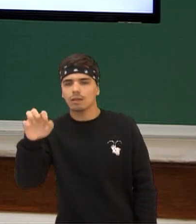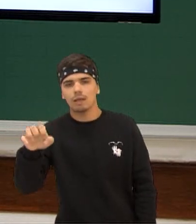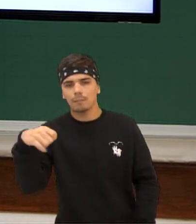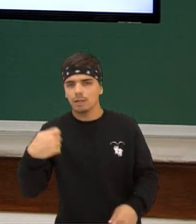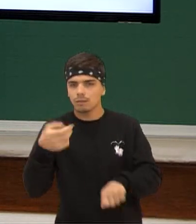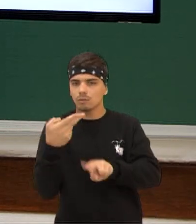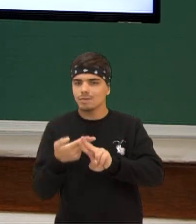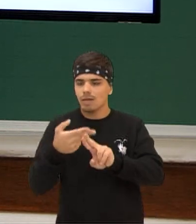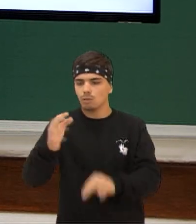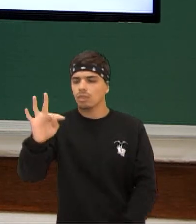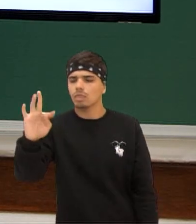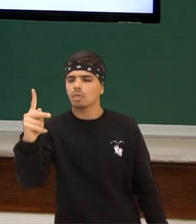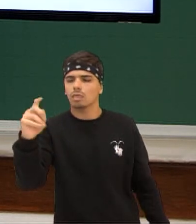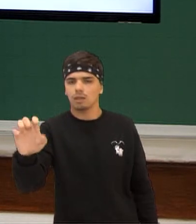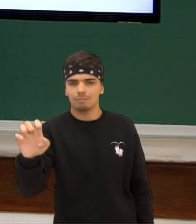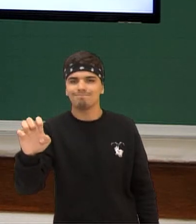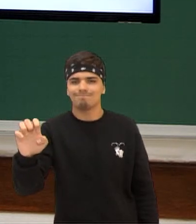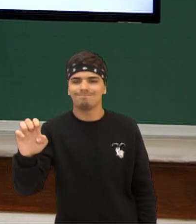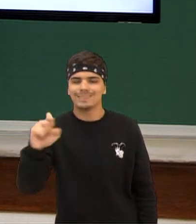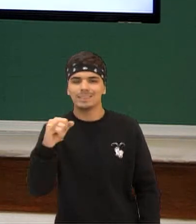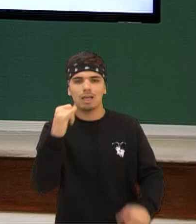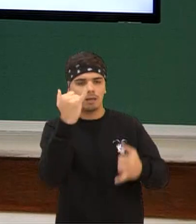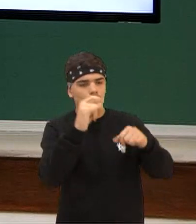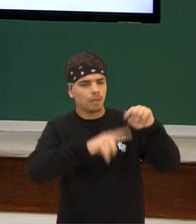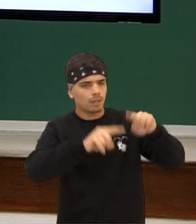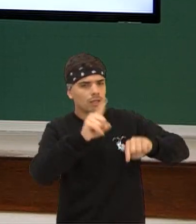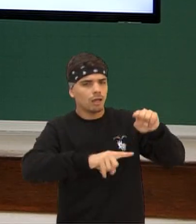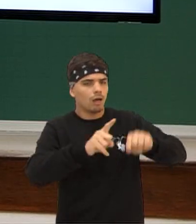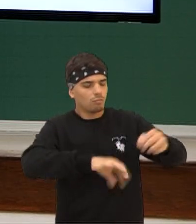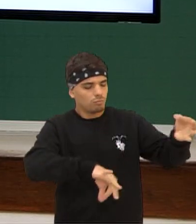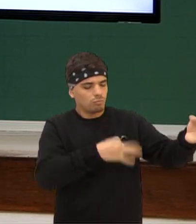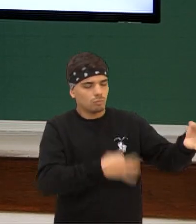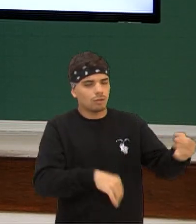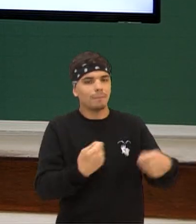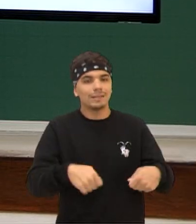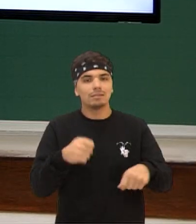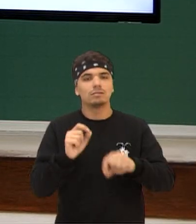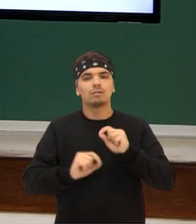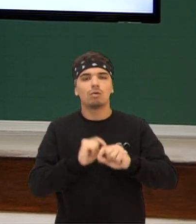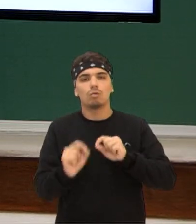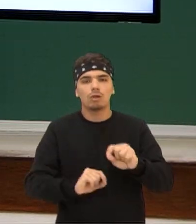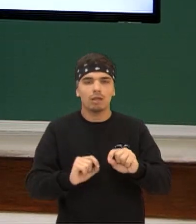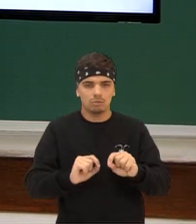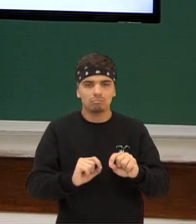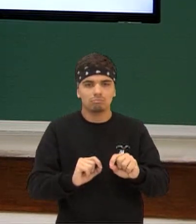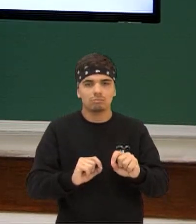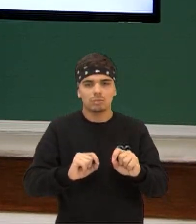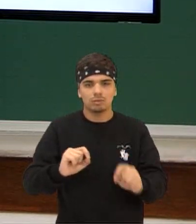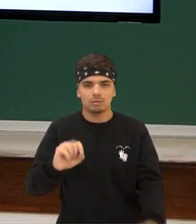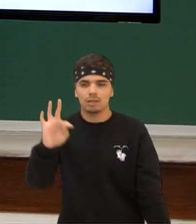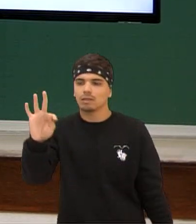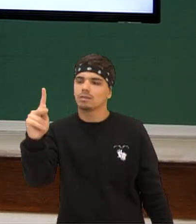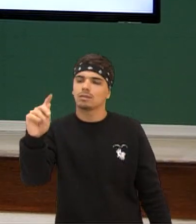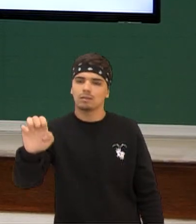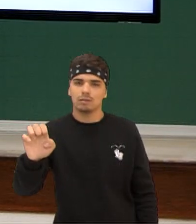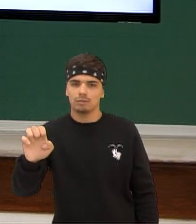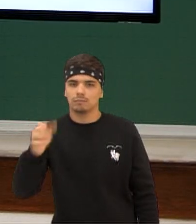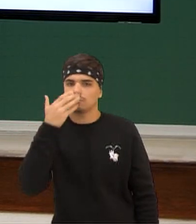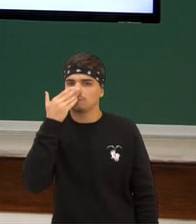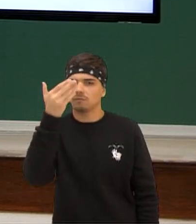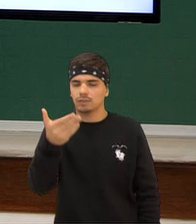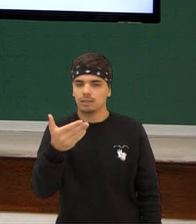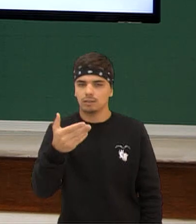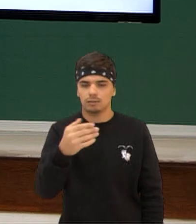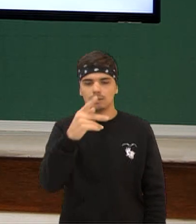flute skate quando eu estou usando um instrumento eu tenho que usar o artigo na frente não esqueçam disso o